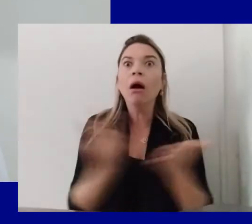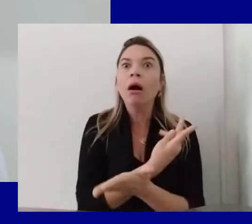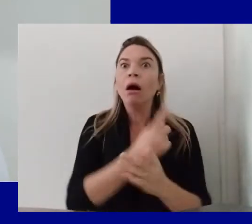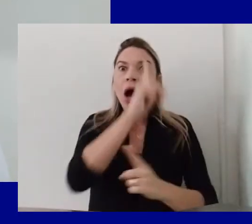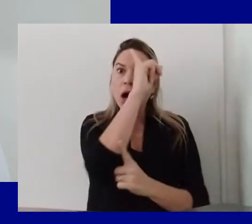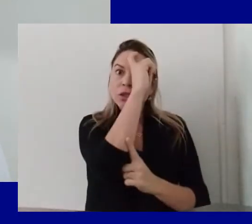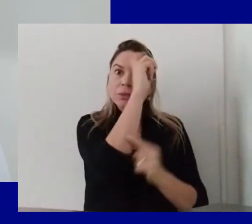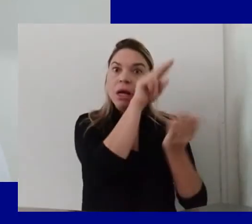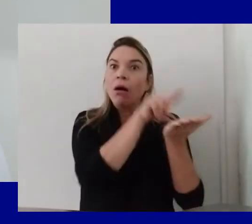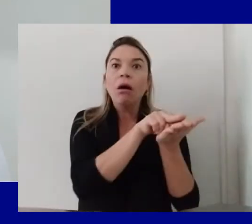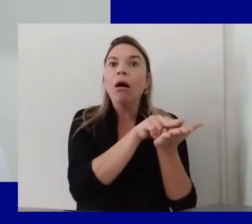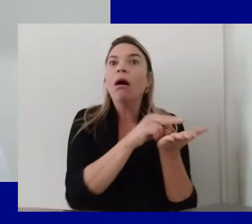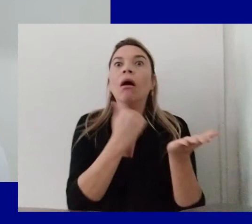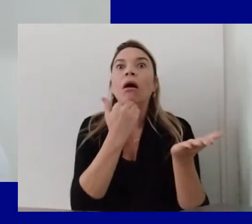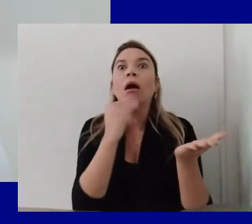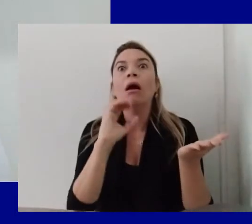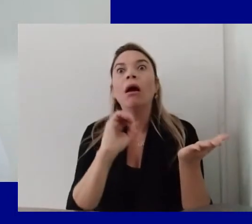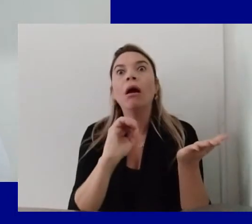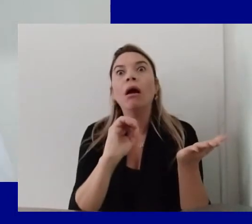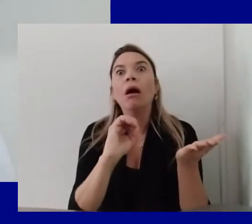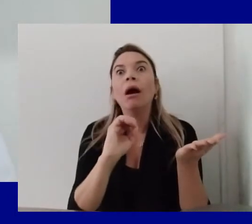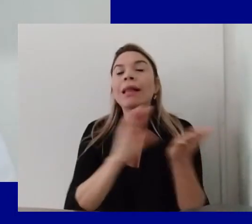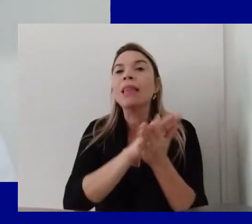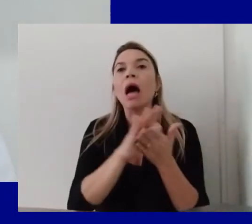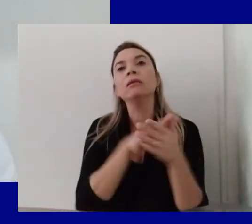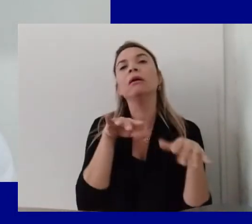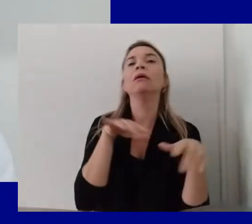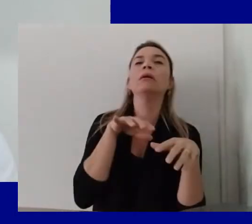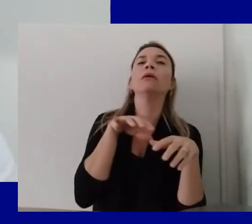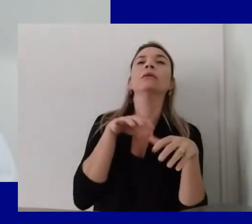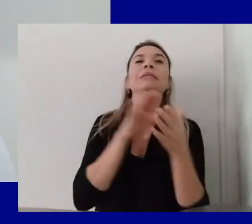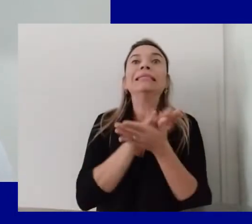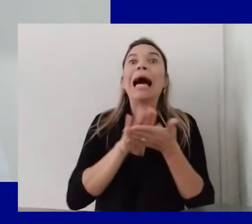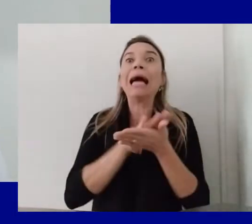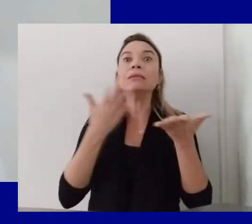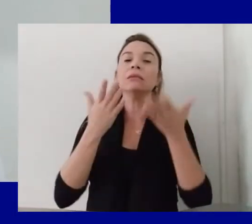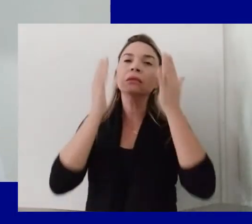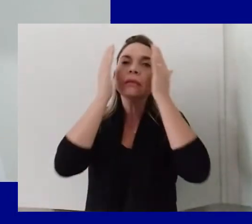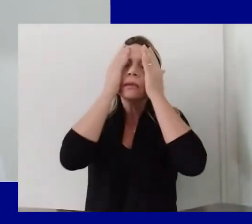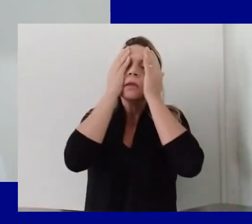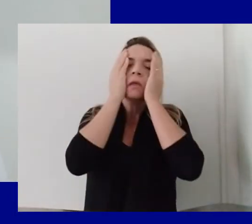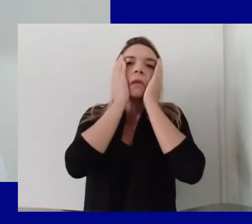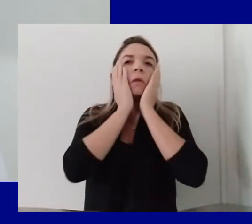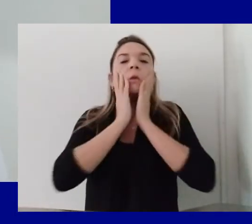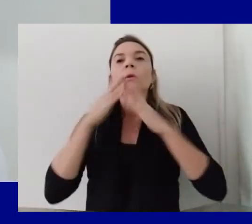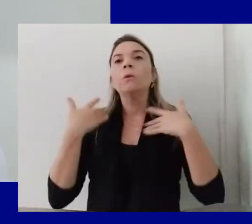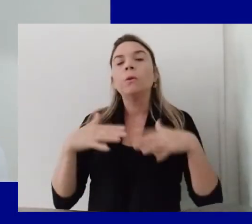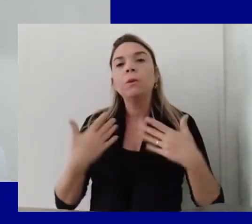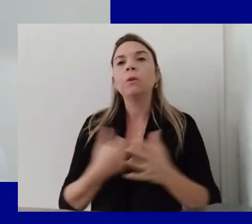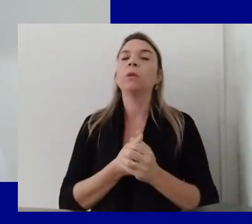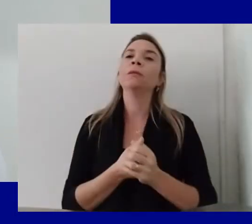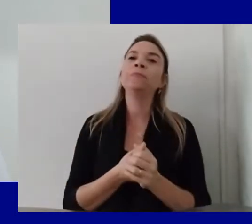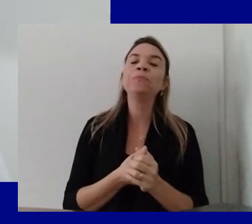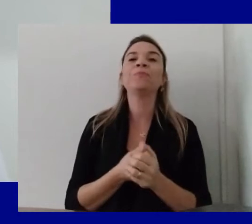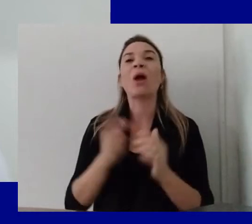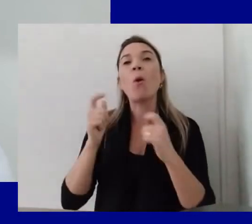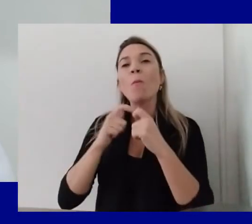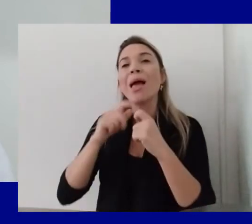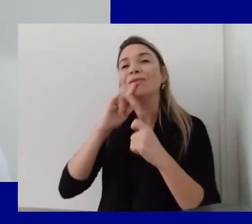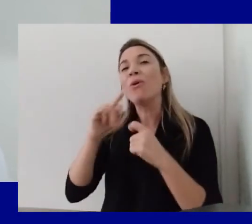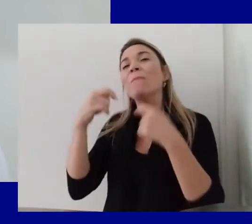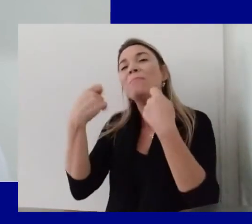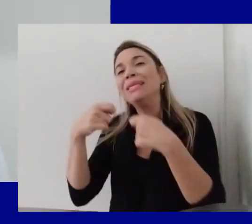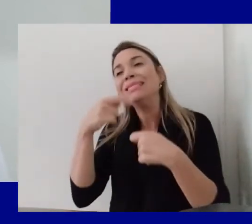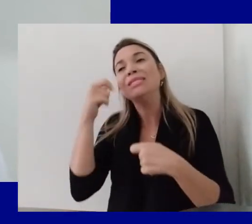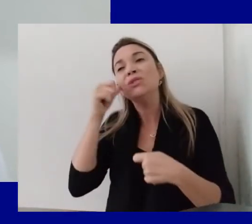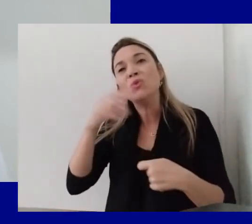curiosamente, a família pediu que a igreja orasse para que a filha tivesse convulsões. E, antes do culto, chegou